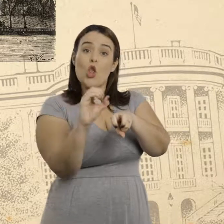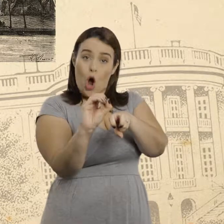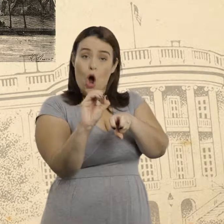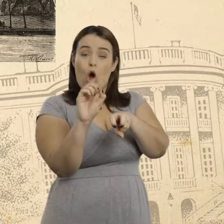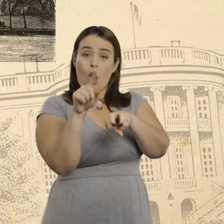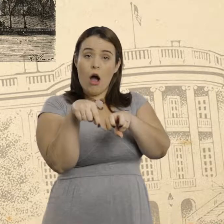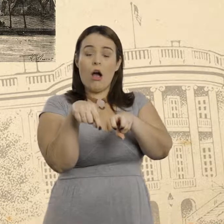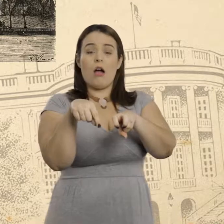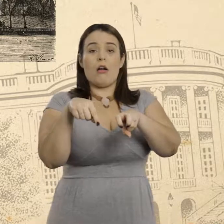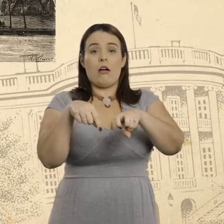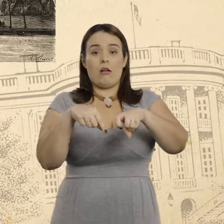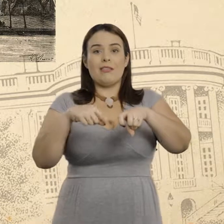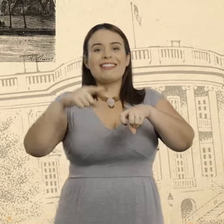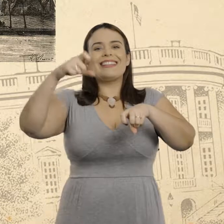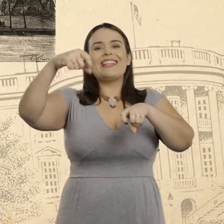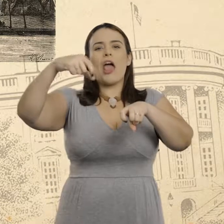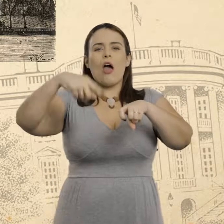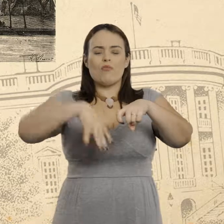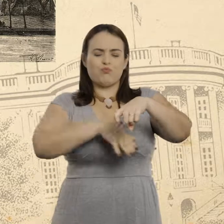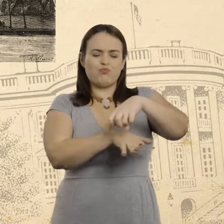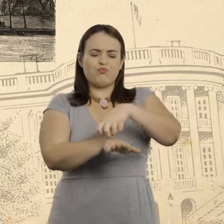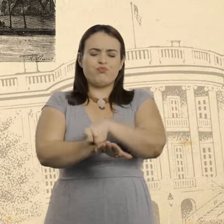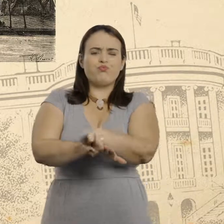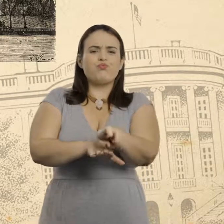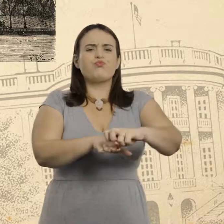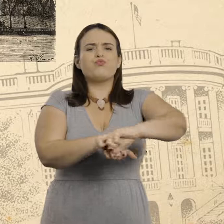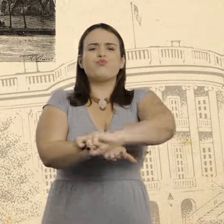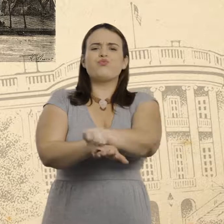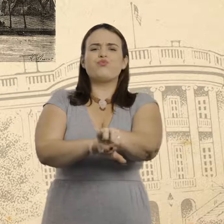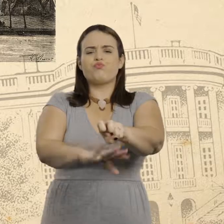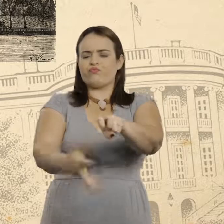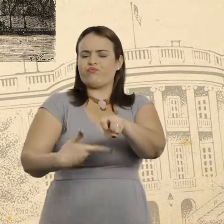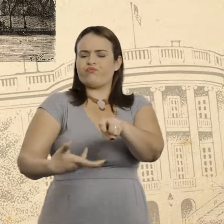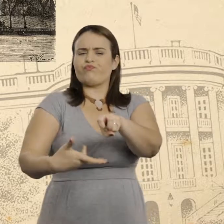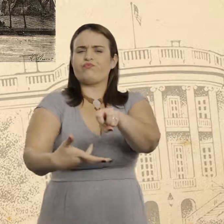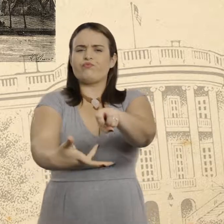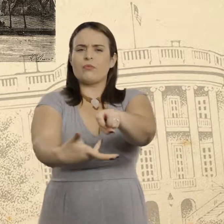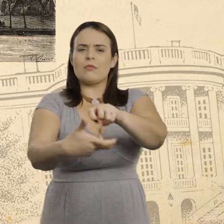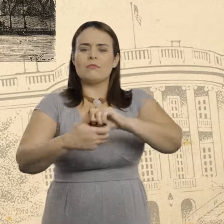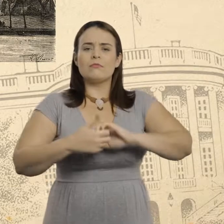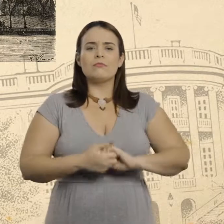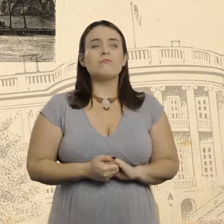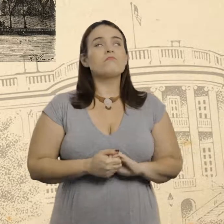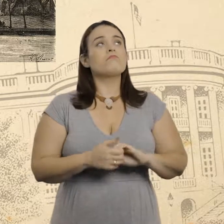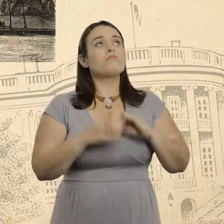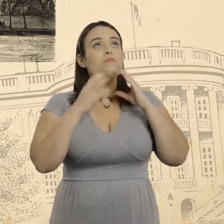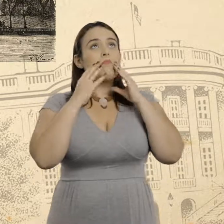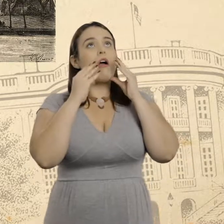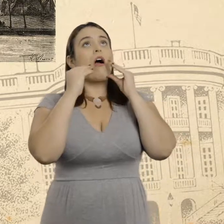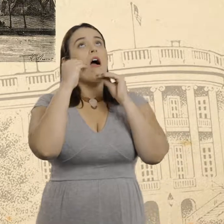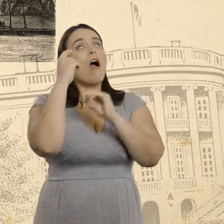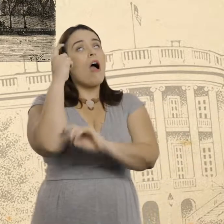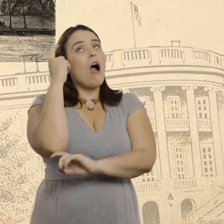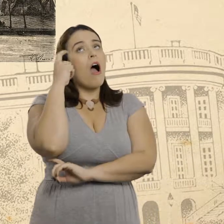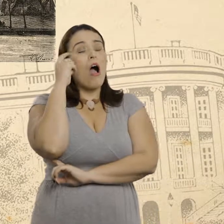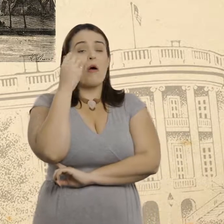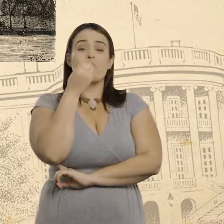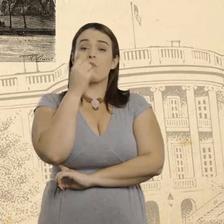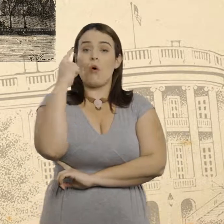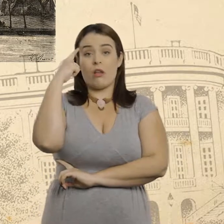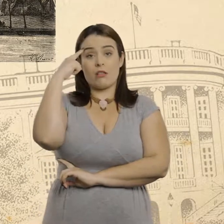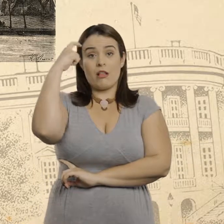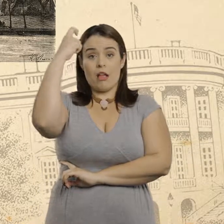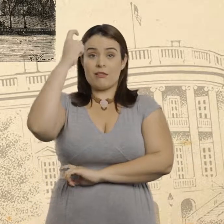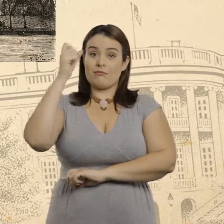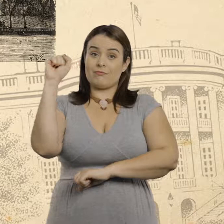um carrinho com velas iguais de um barco. Ele se deslocava pela neve com muita velocidade. O Sr. Fogg achou uma boa